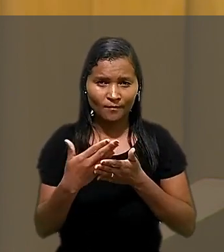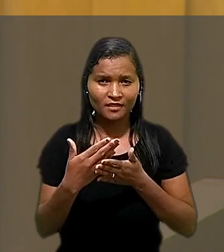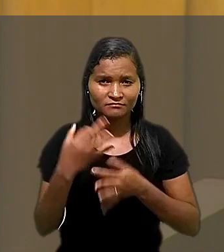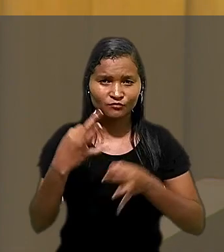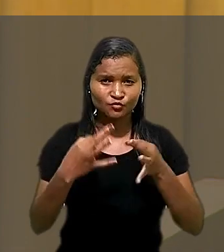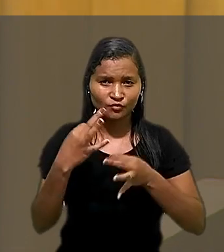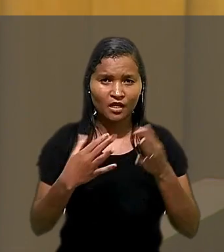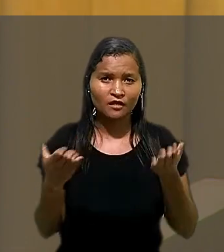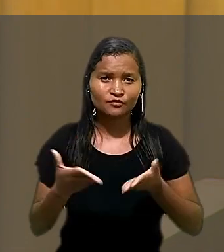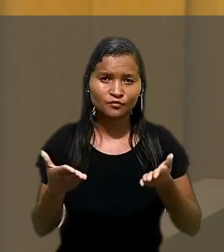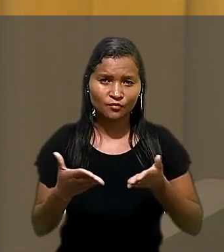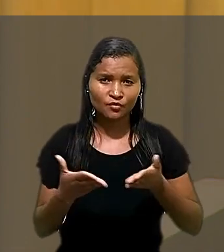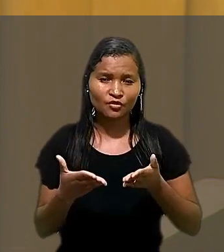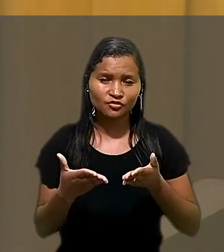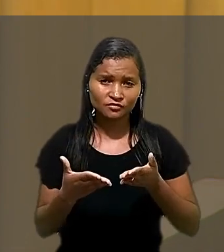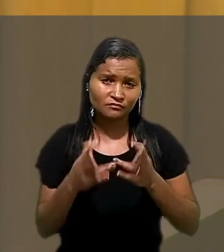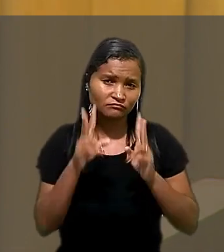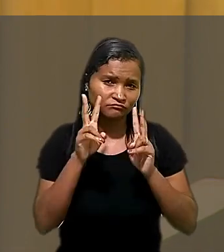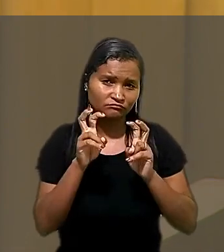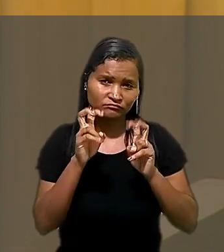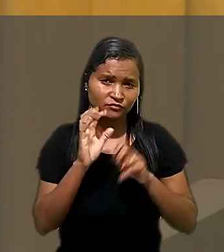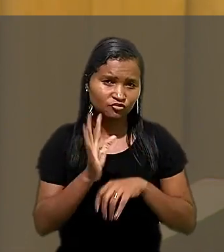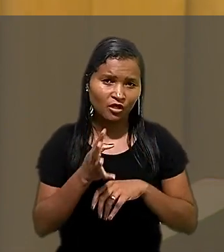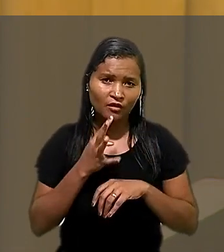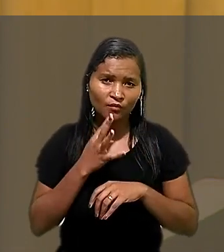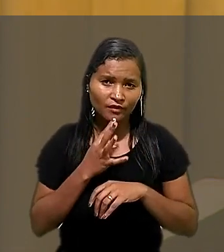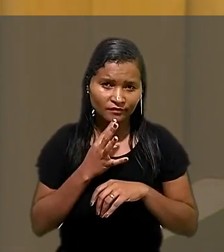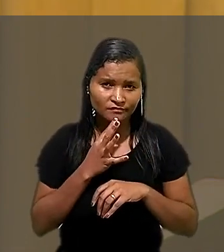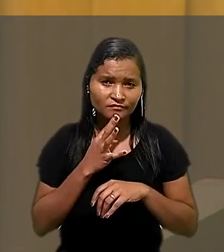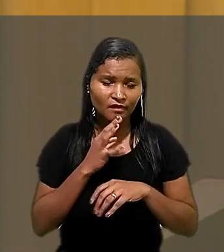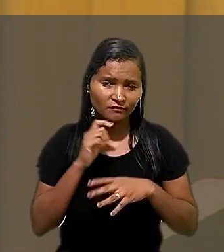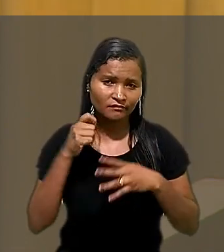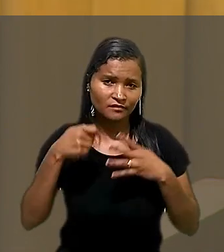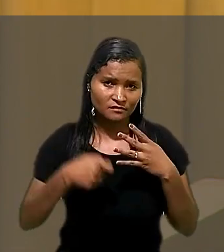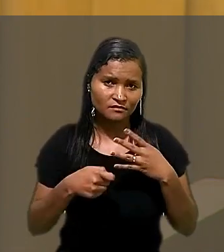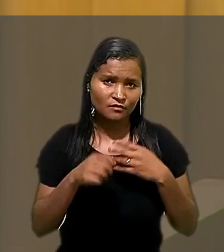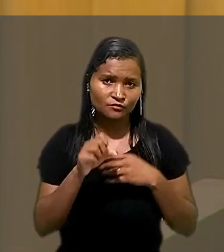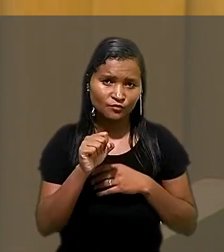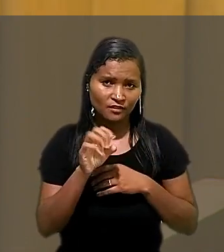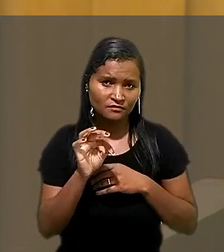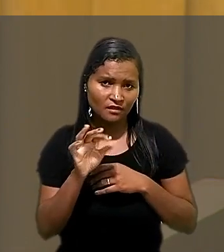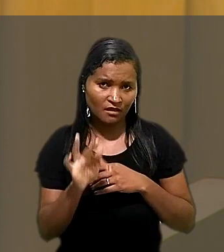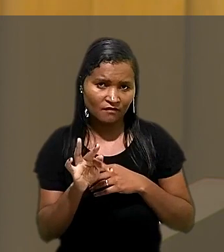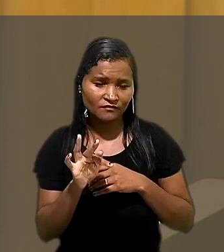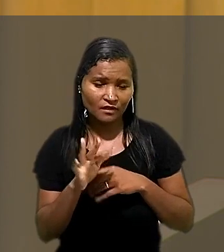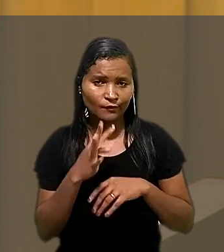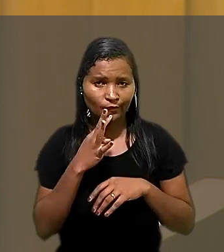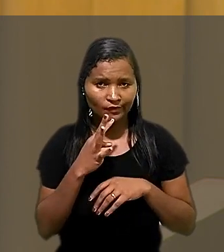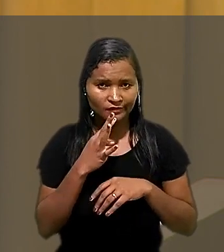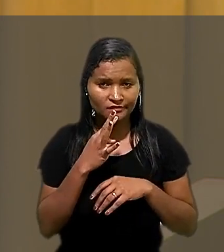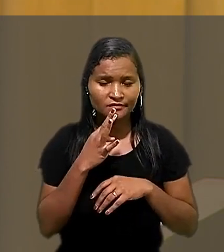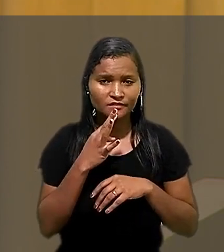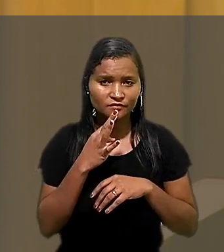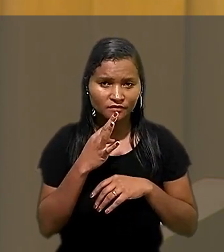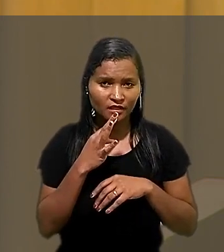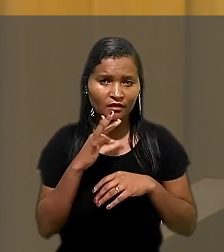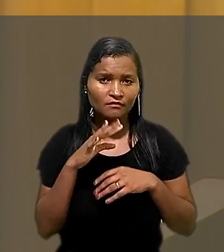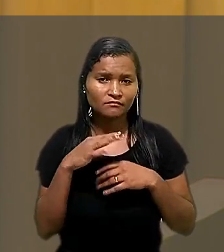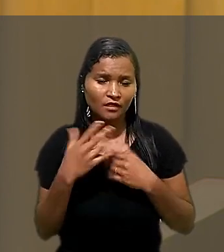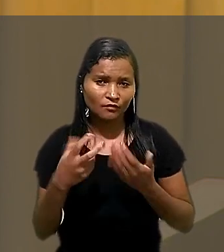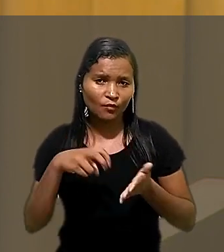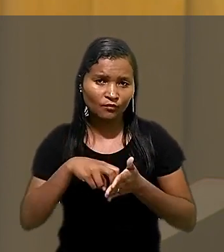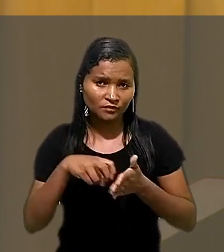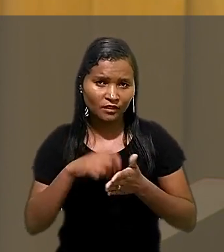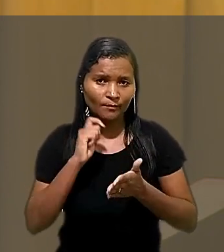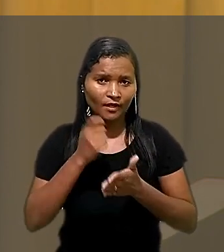julgado na sessão de hoje, a matéria já é conhecida, inclusive por decisão do Supremo Tribunal Federal, é conhecido e provido para condenar